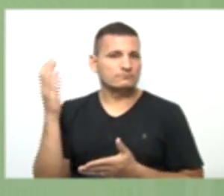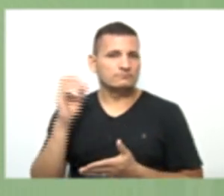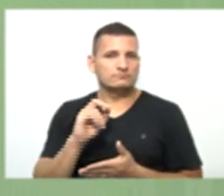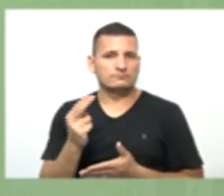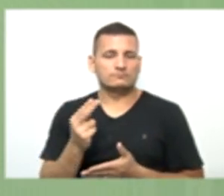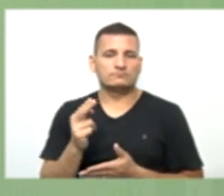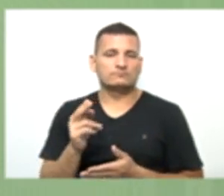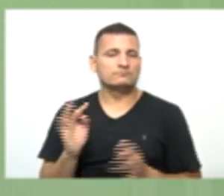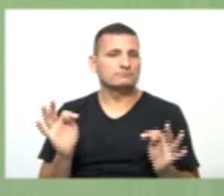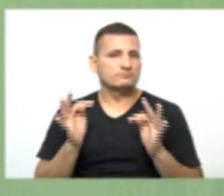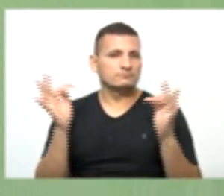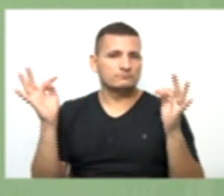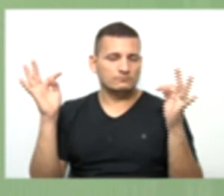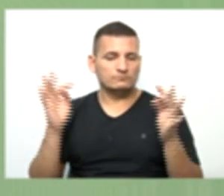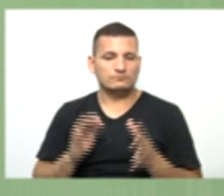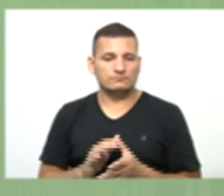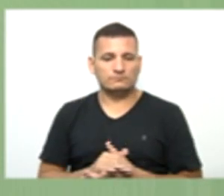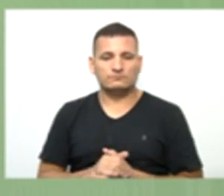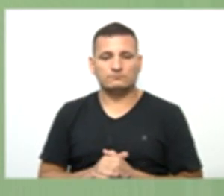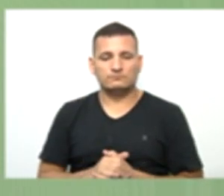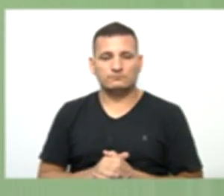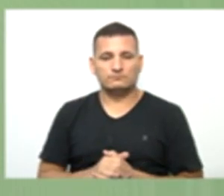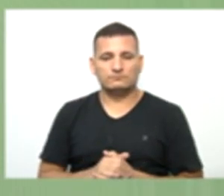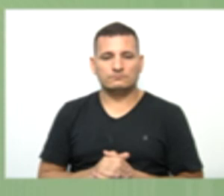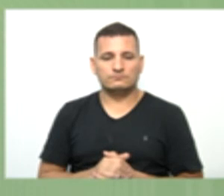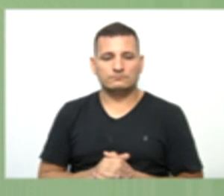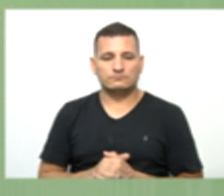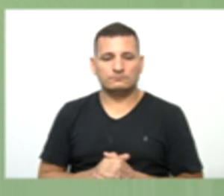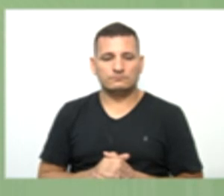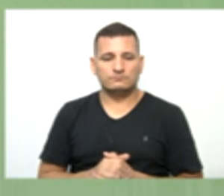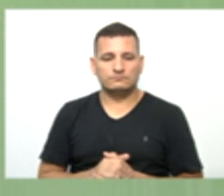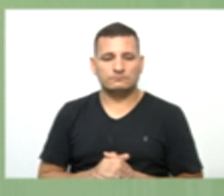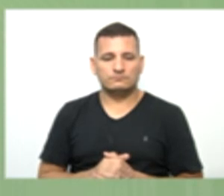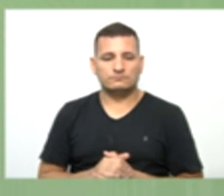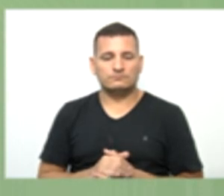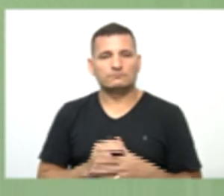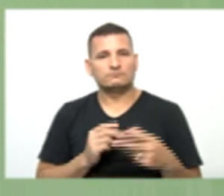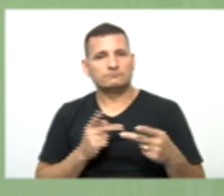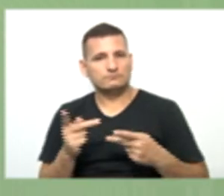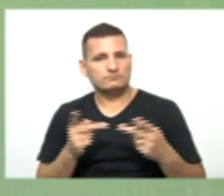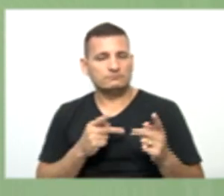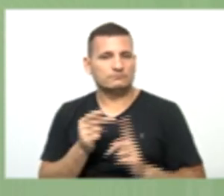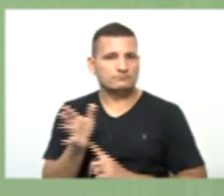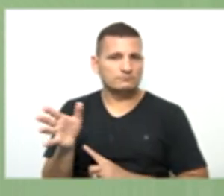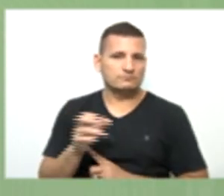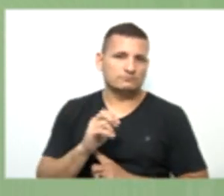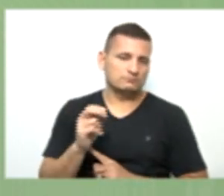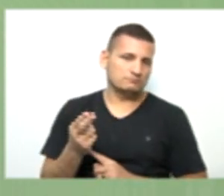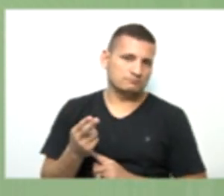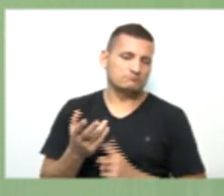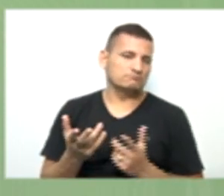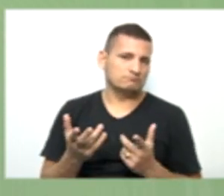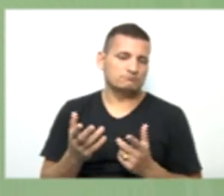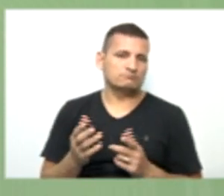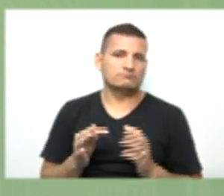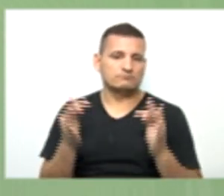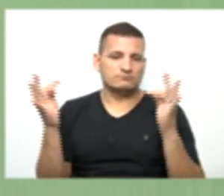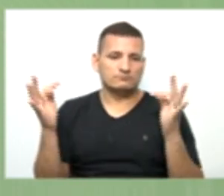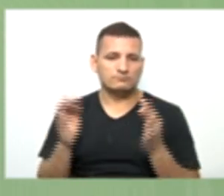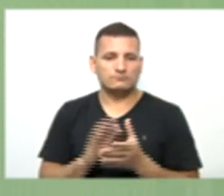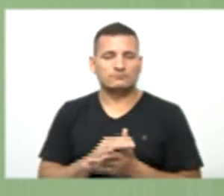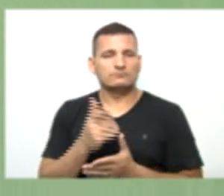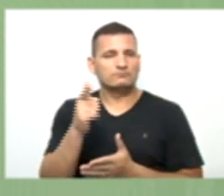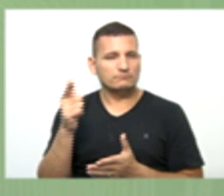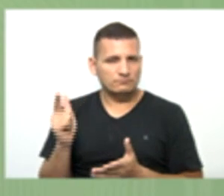tecnológica, temos os projetos de extensão ou extensão tecnológica e outras